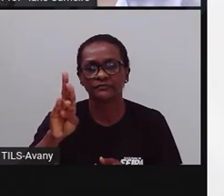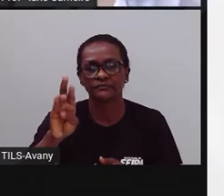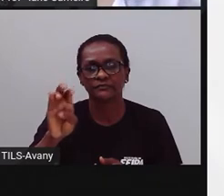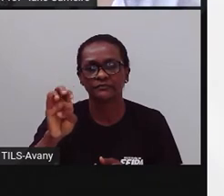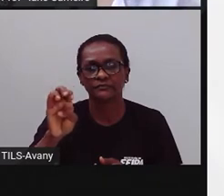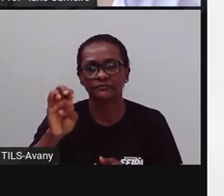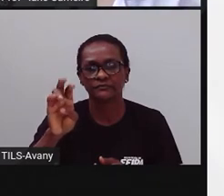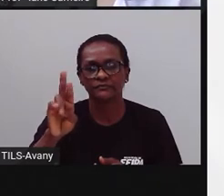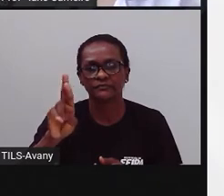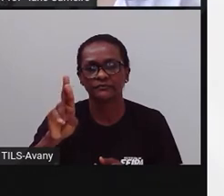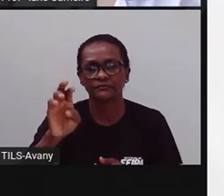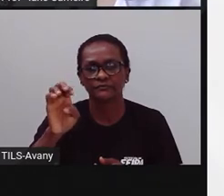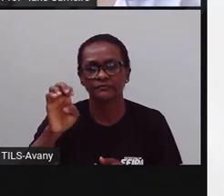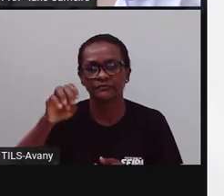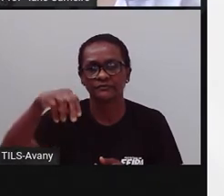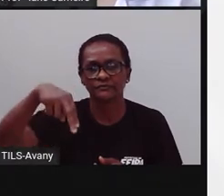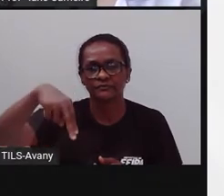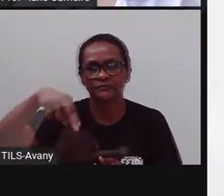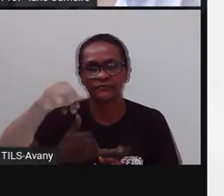mundo